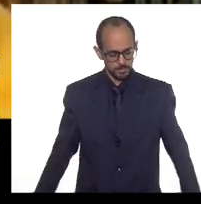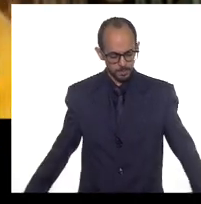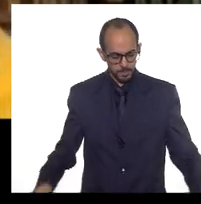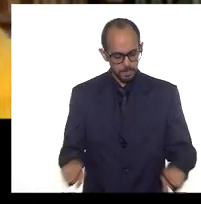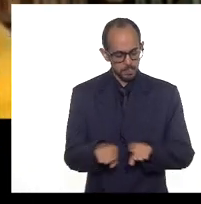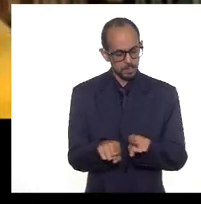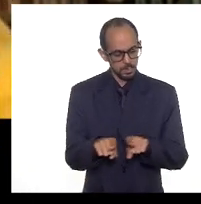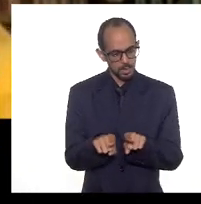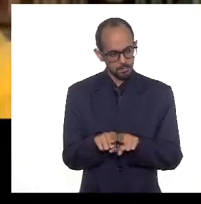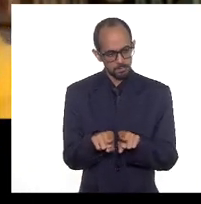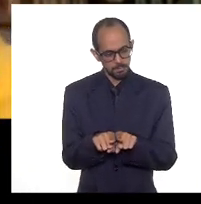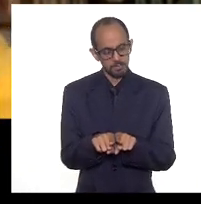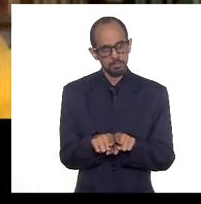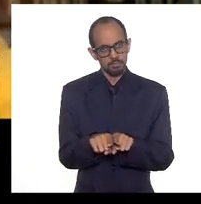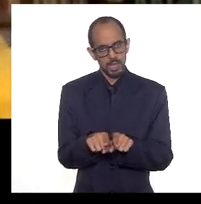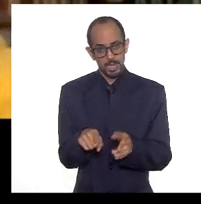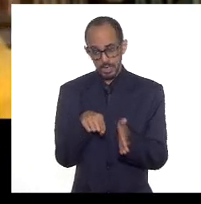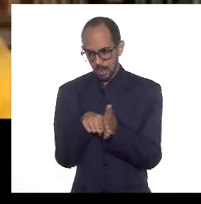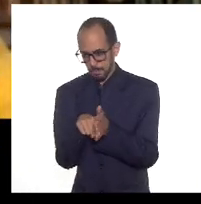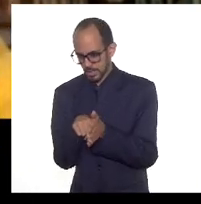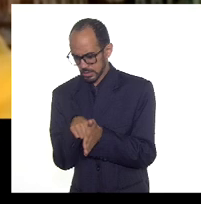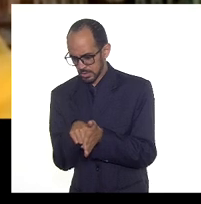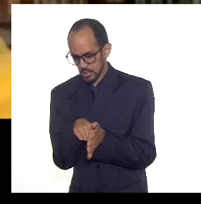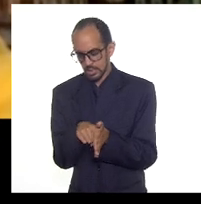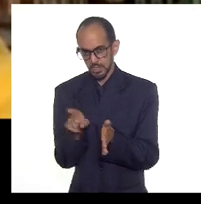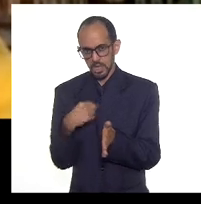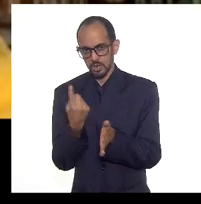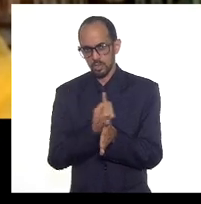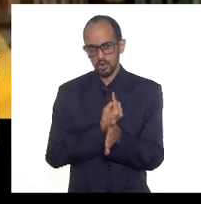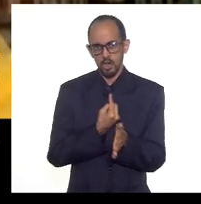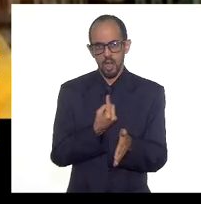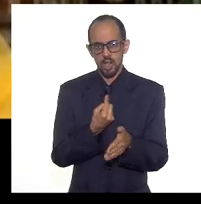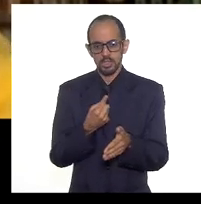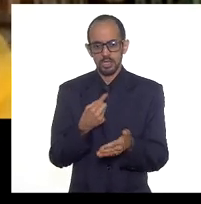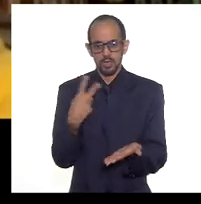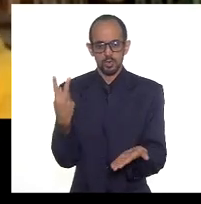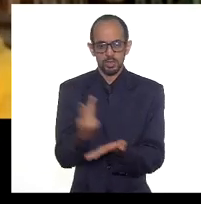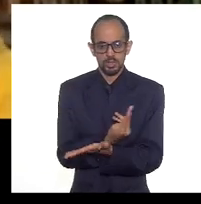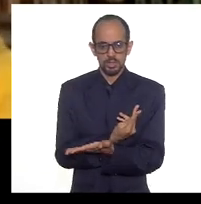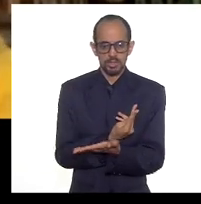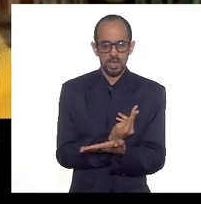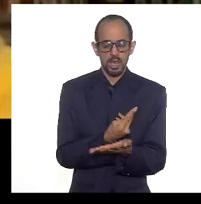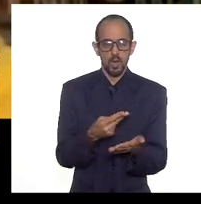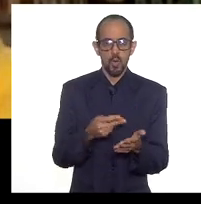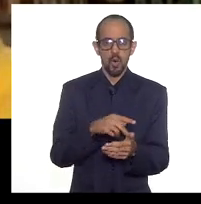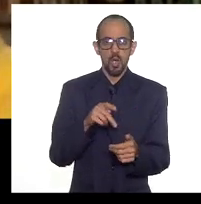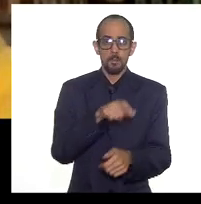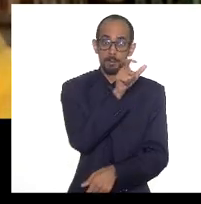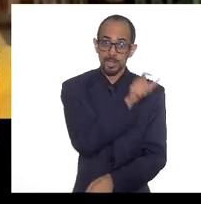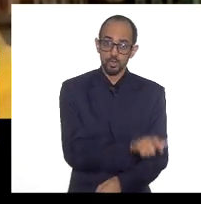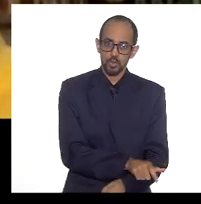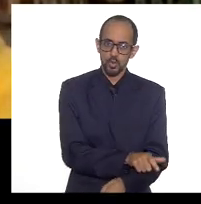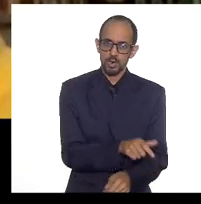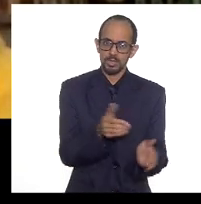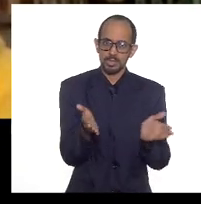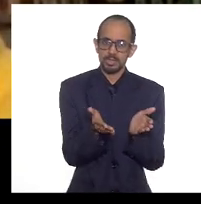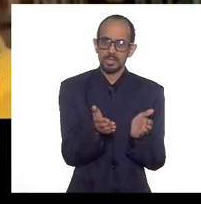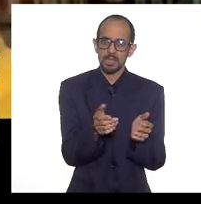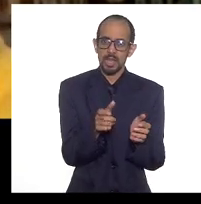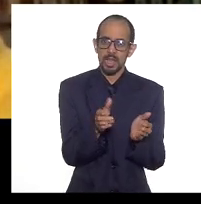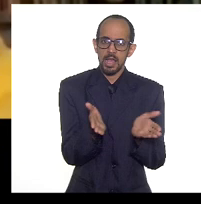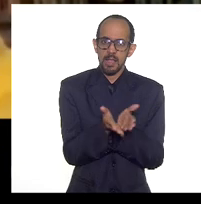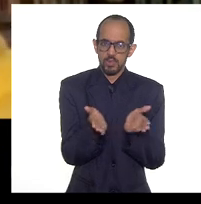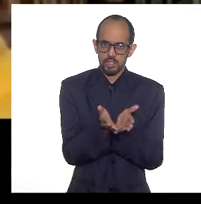resultado da pesquisa, nós tivemos os membros da Igreja Universal do Reino de Deus apontados como